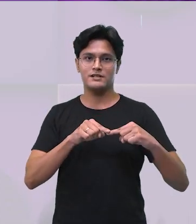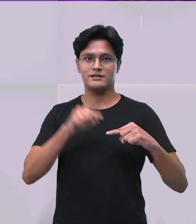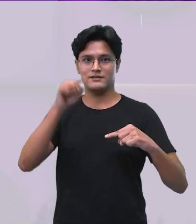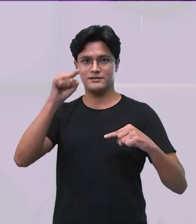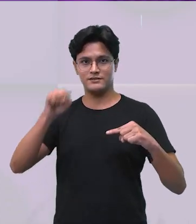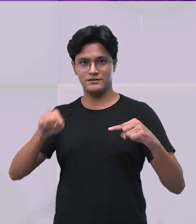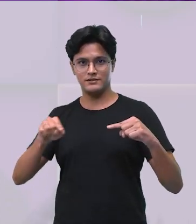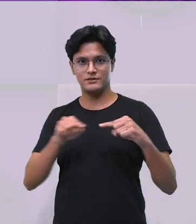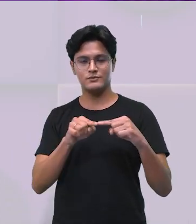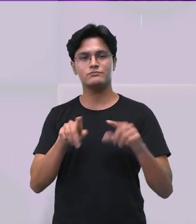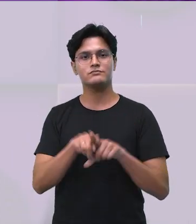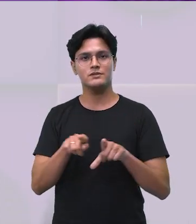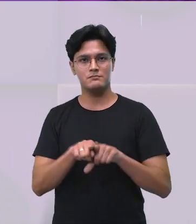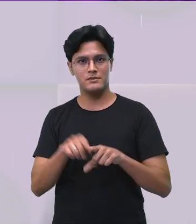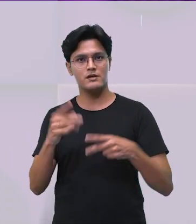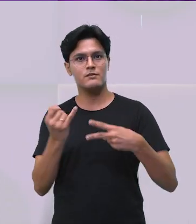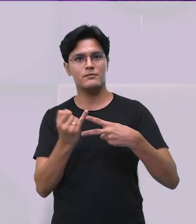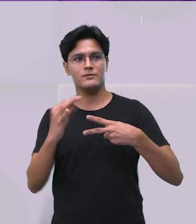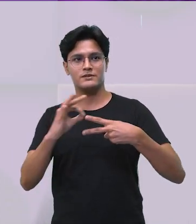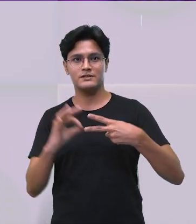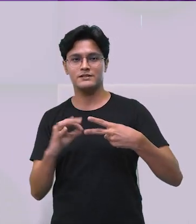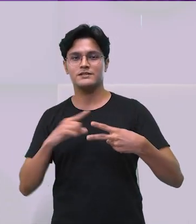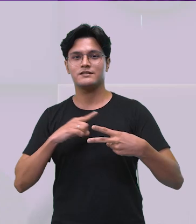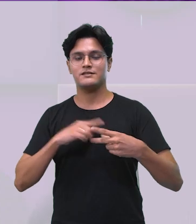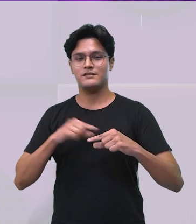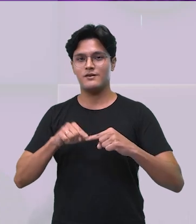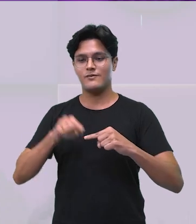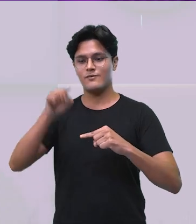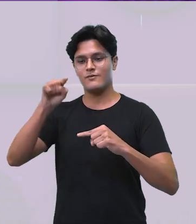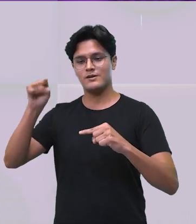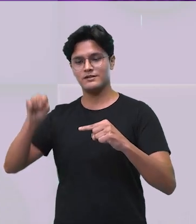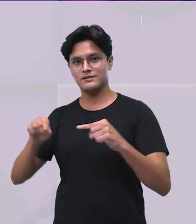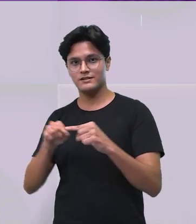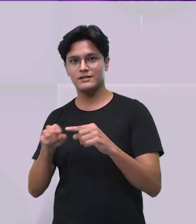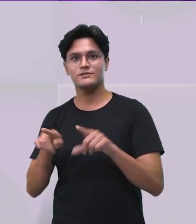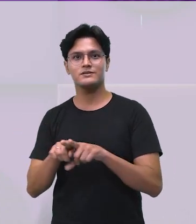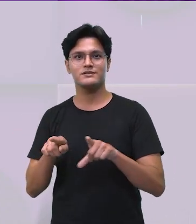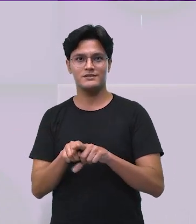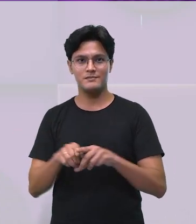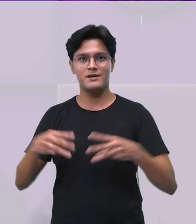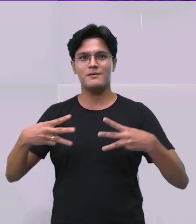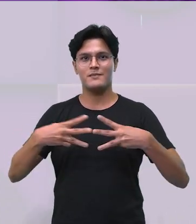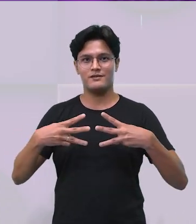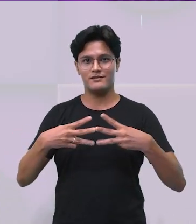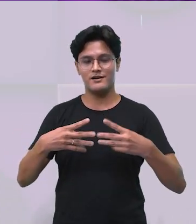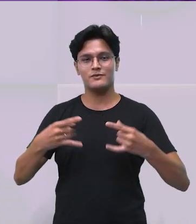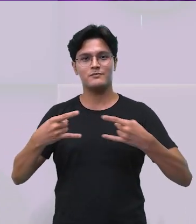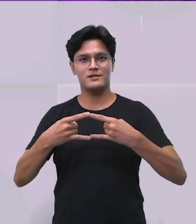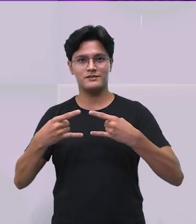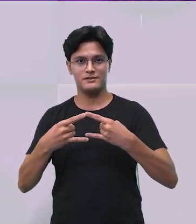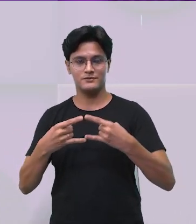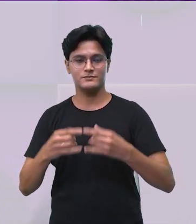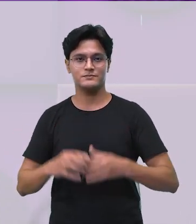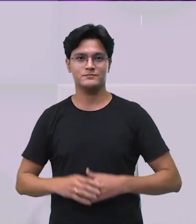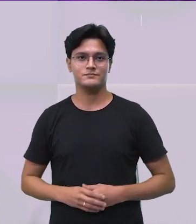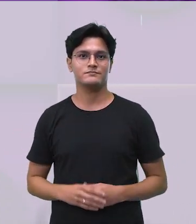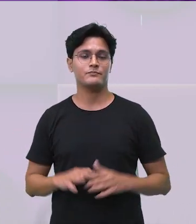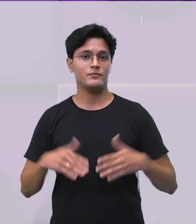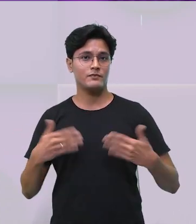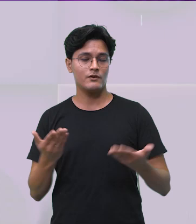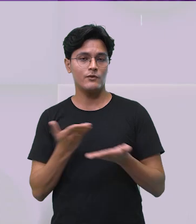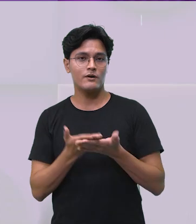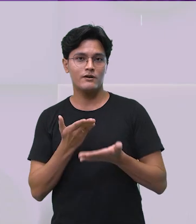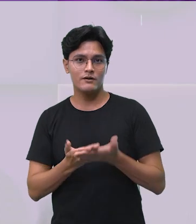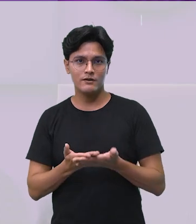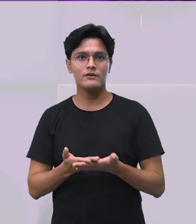um polígono, nós temos um quadrado, nós temos um pentágono, um hexágono. Nós, nas nossas